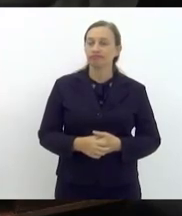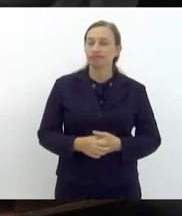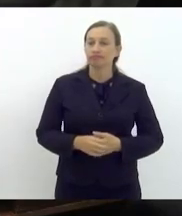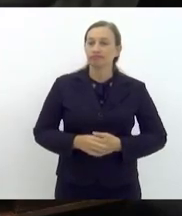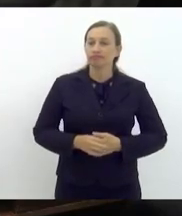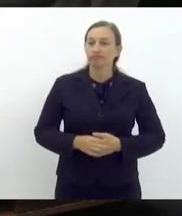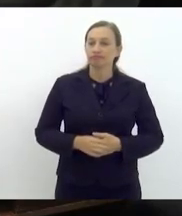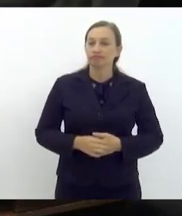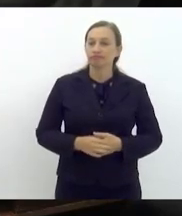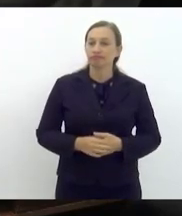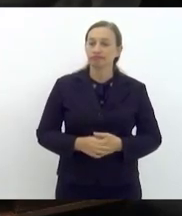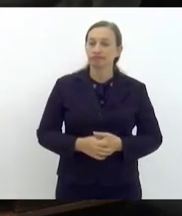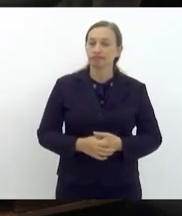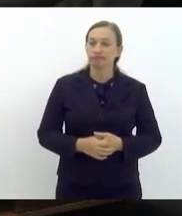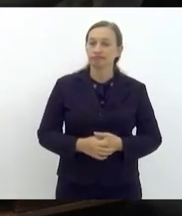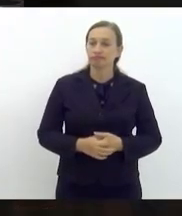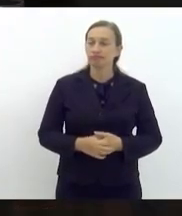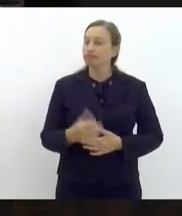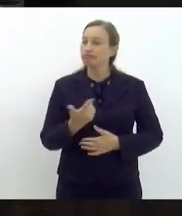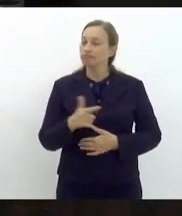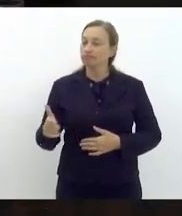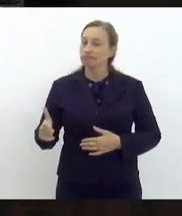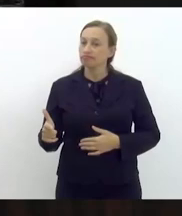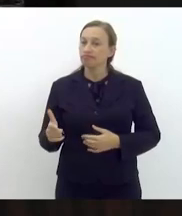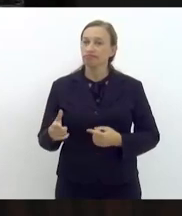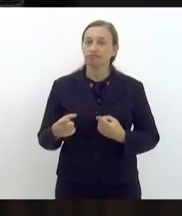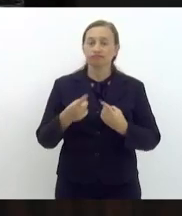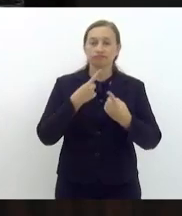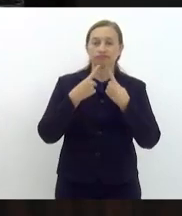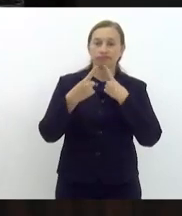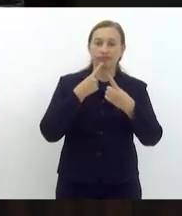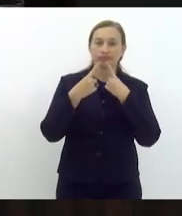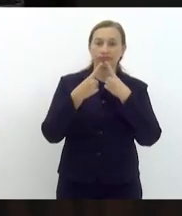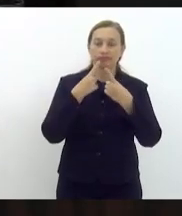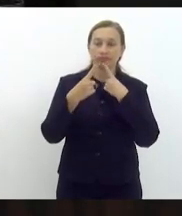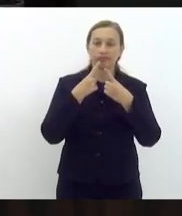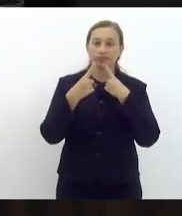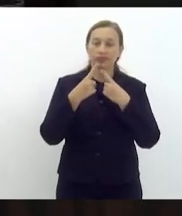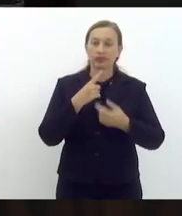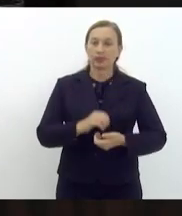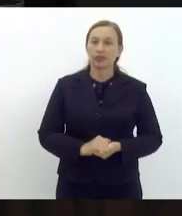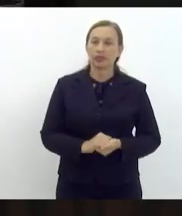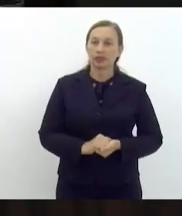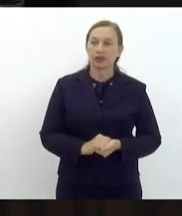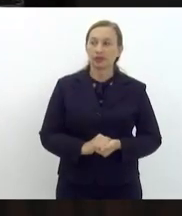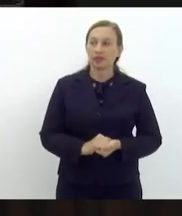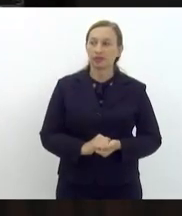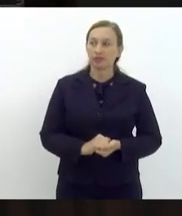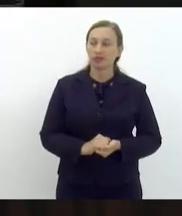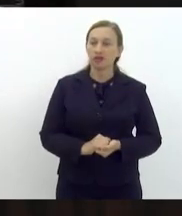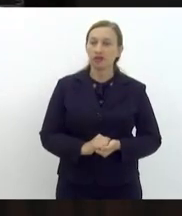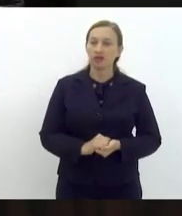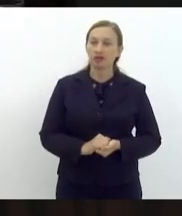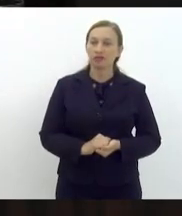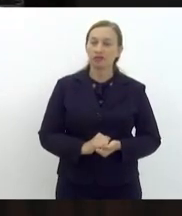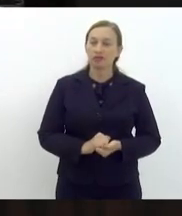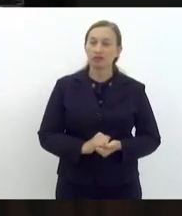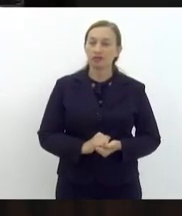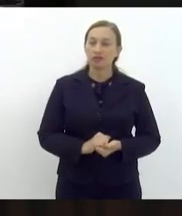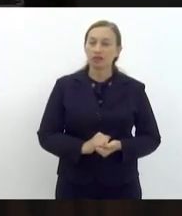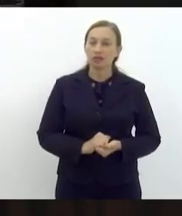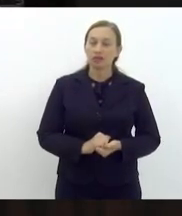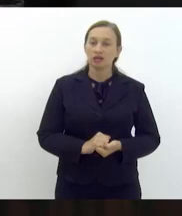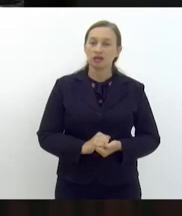Não havendo mais queira discutir, encerrar a discussão, a presente